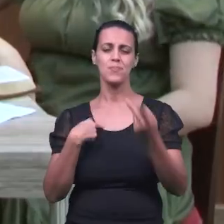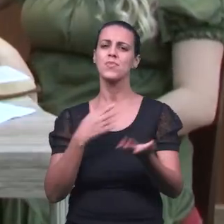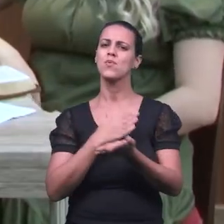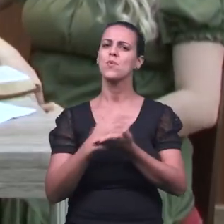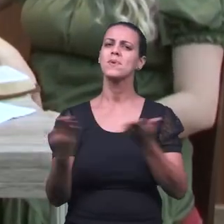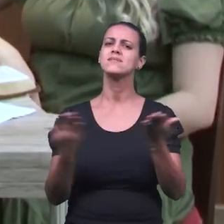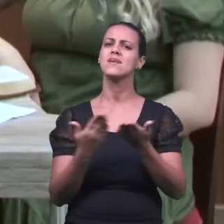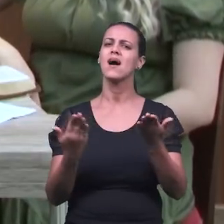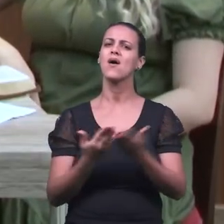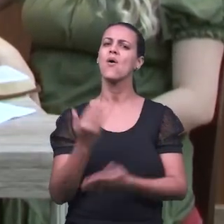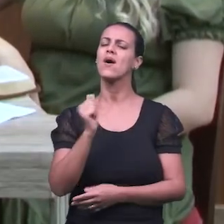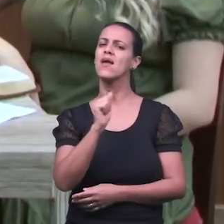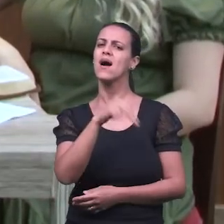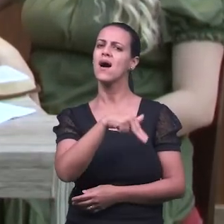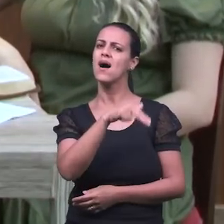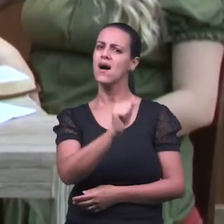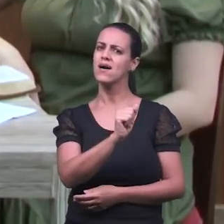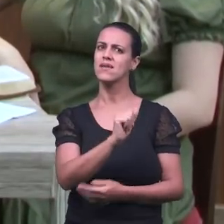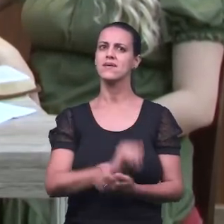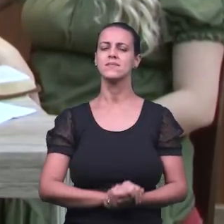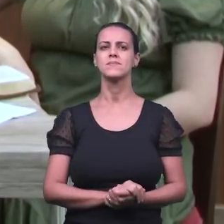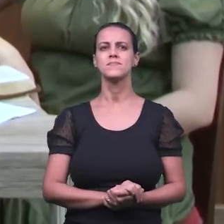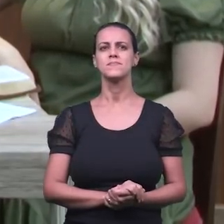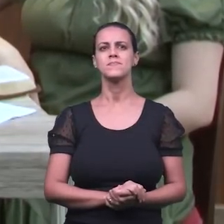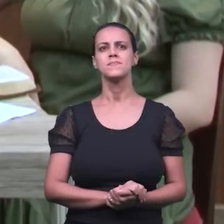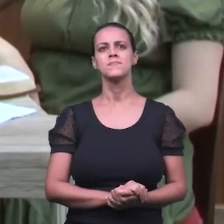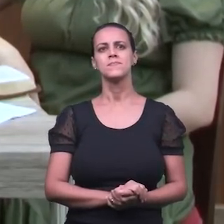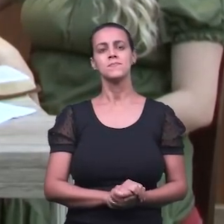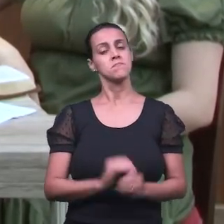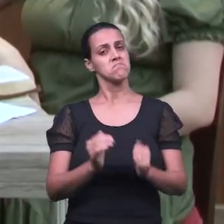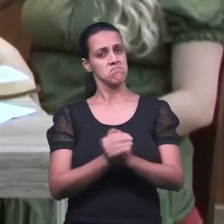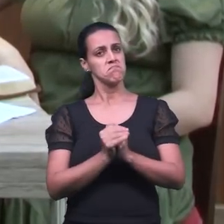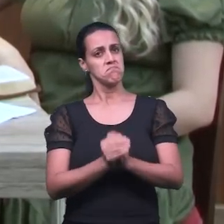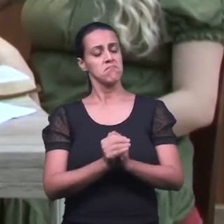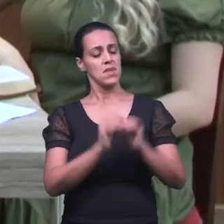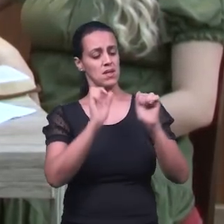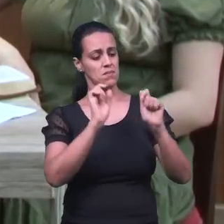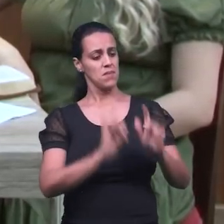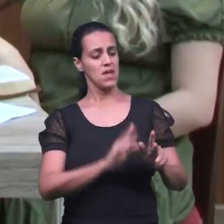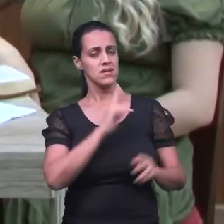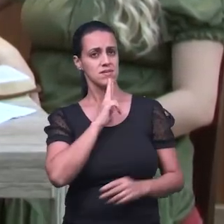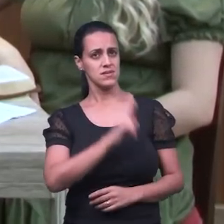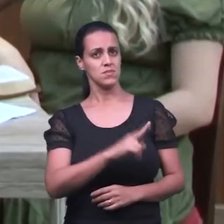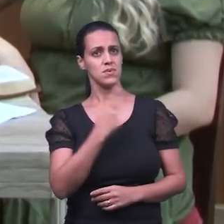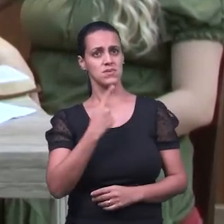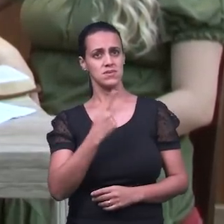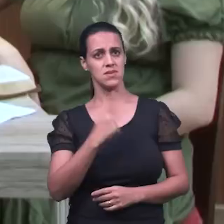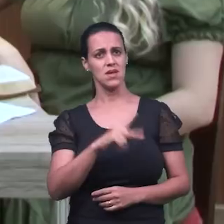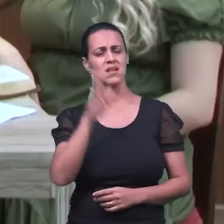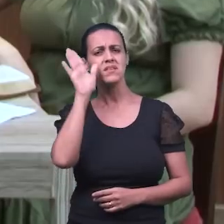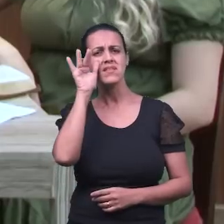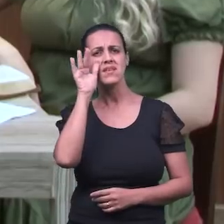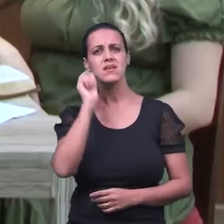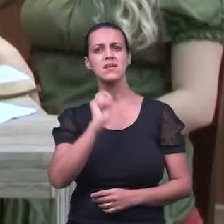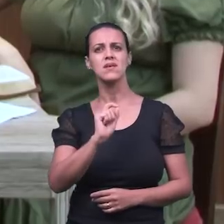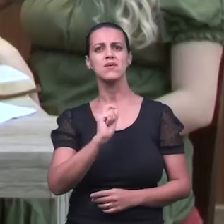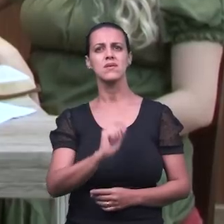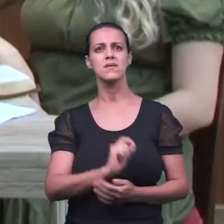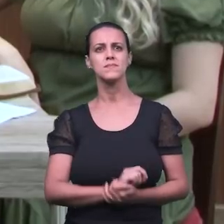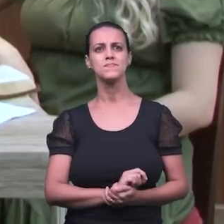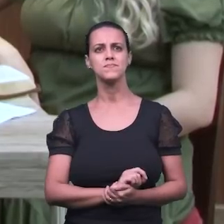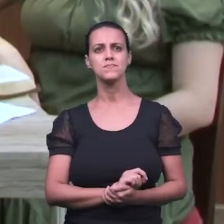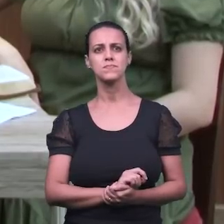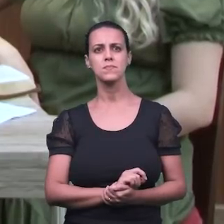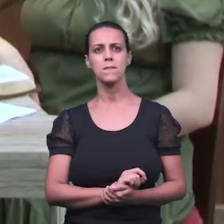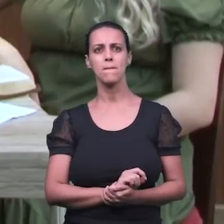vou começar agora então pela Ana Beatriz. Pode falar, minha querida. Amém, pastor. Foi uma bênção a resposta das irmãs. E o interessante é que, como